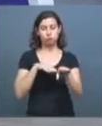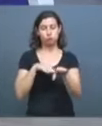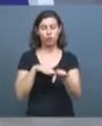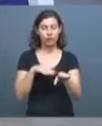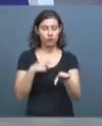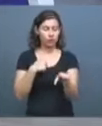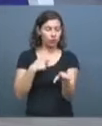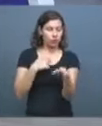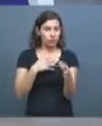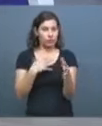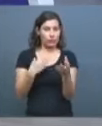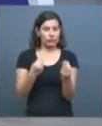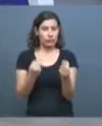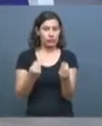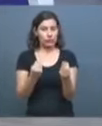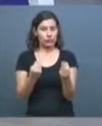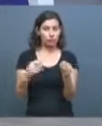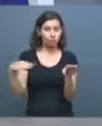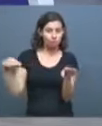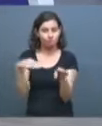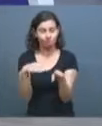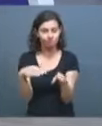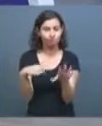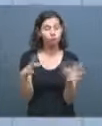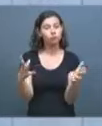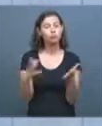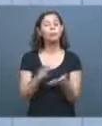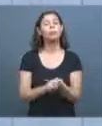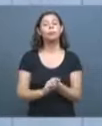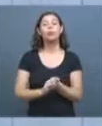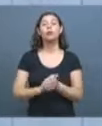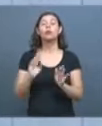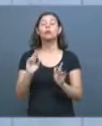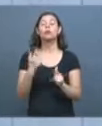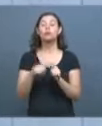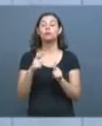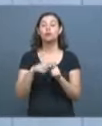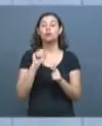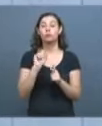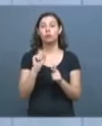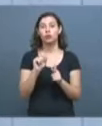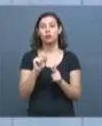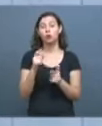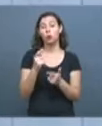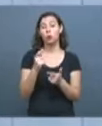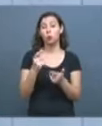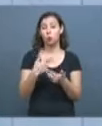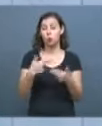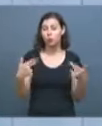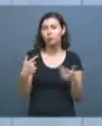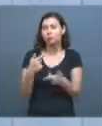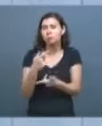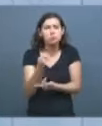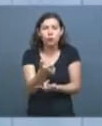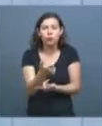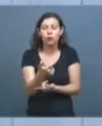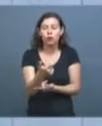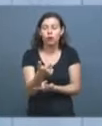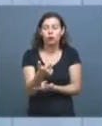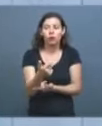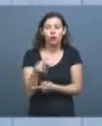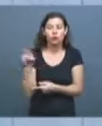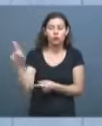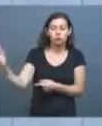quando nós interpretamos constantemente situações pequenas, cotidianas, como se fossem realmente uma ameaça. Por